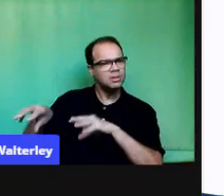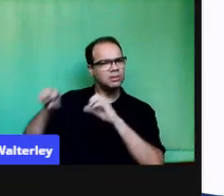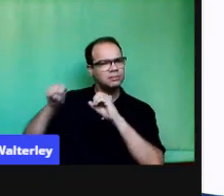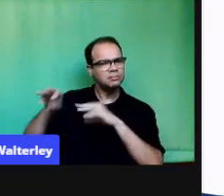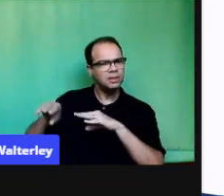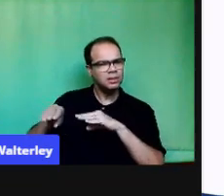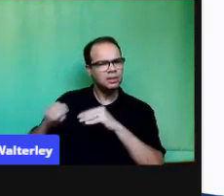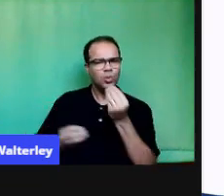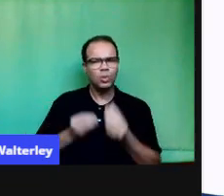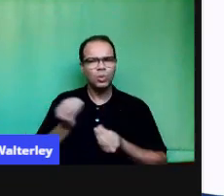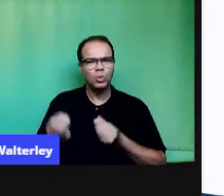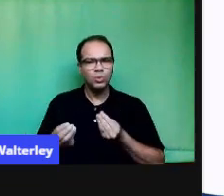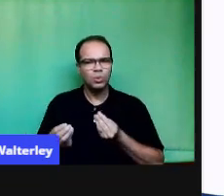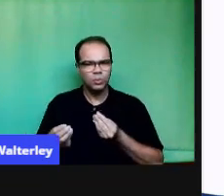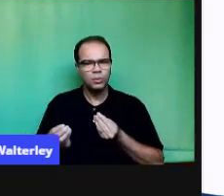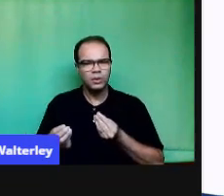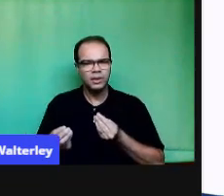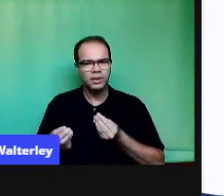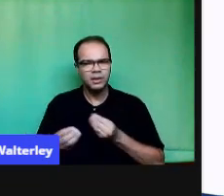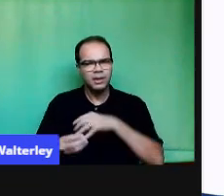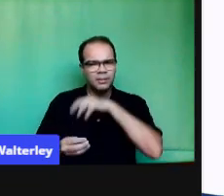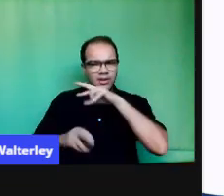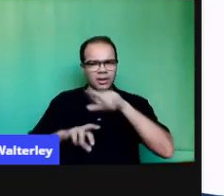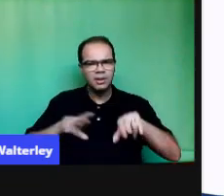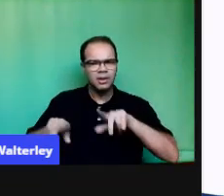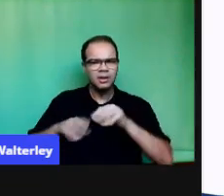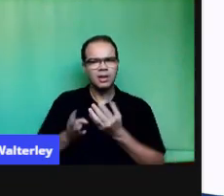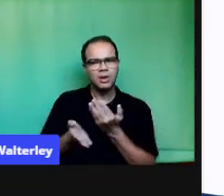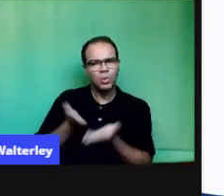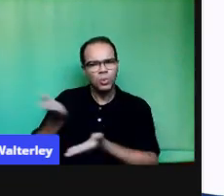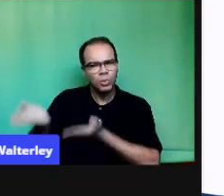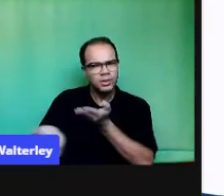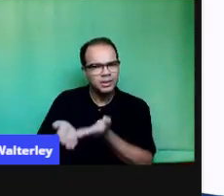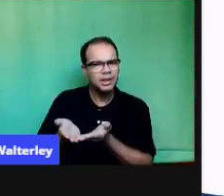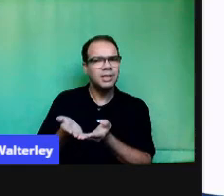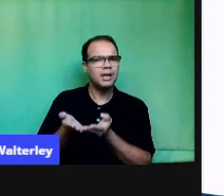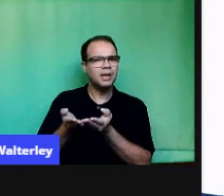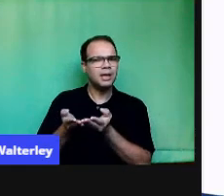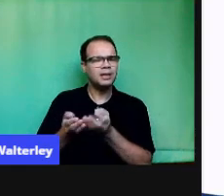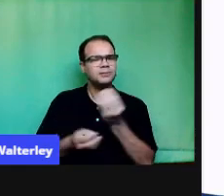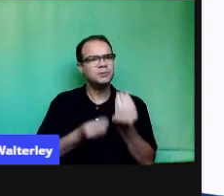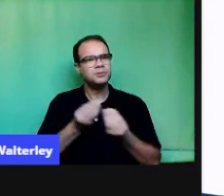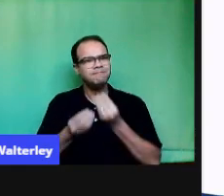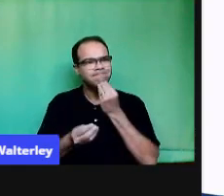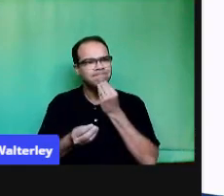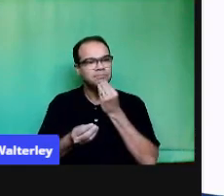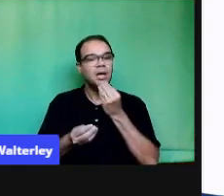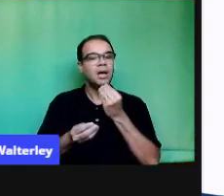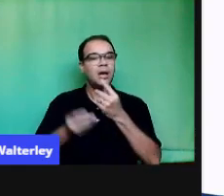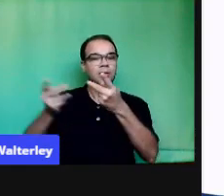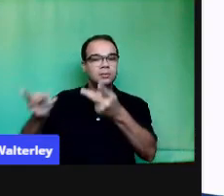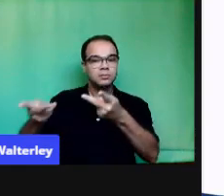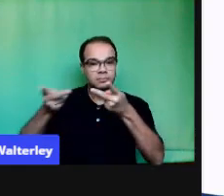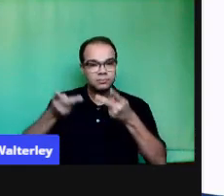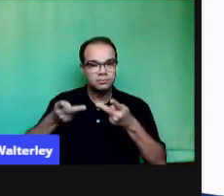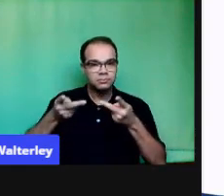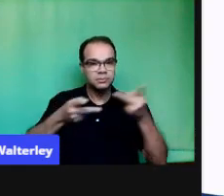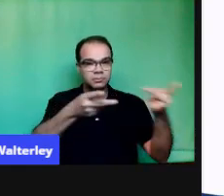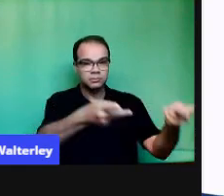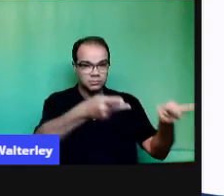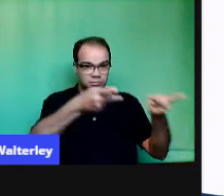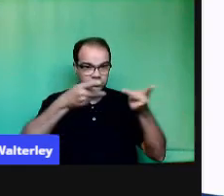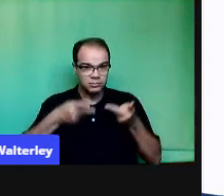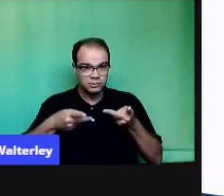trazer profissionais que pudessem nos dar subsídios iniciais, pudessem falar sobre o assunto com propriedade, profissionais idôneos, que eu